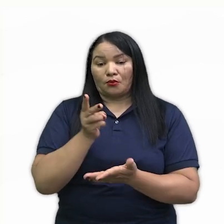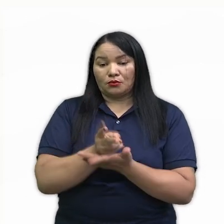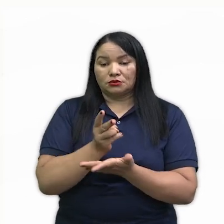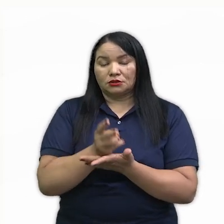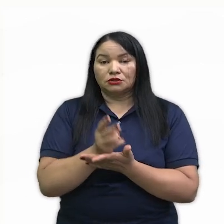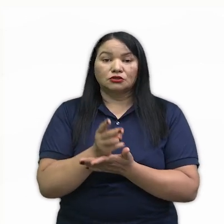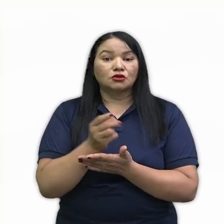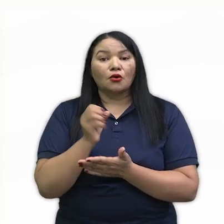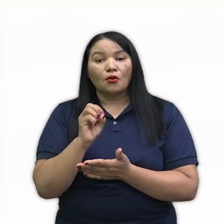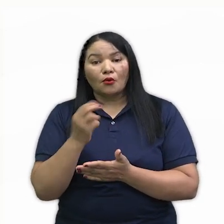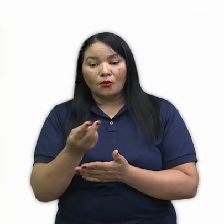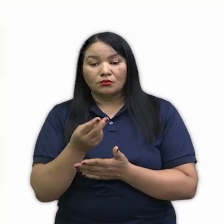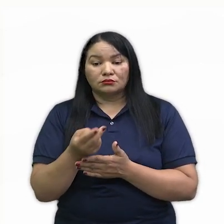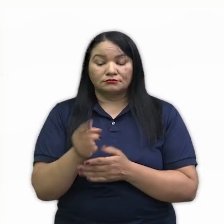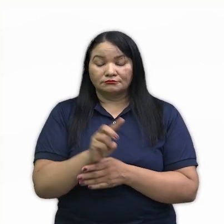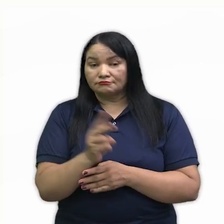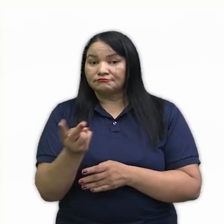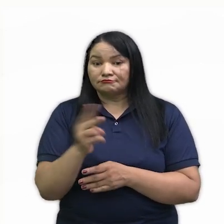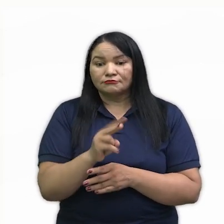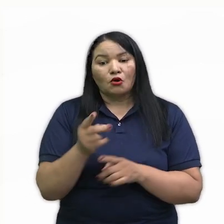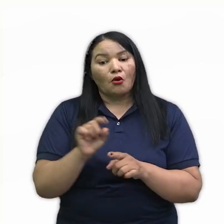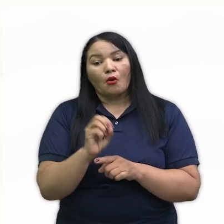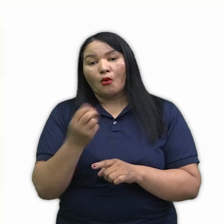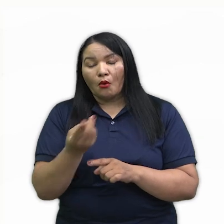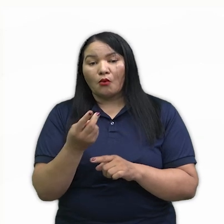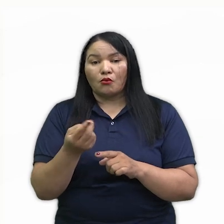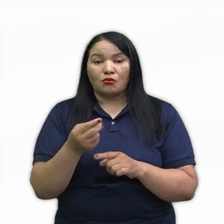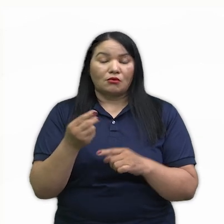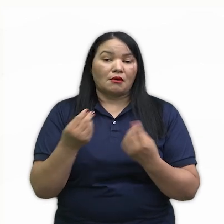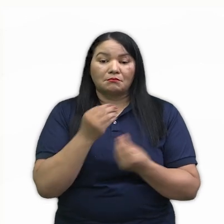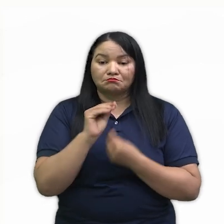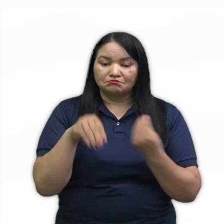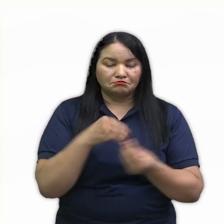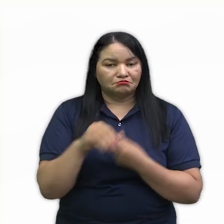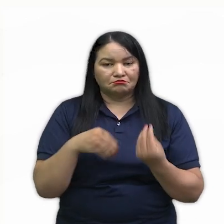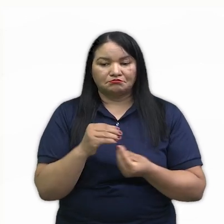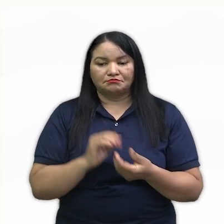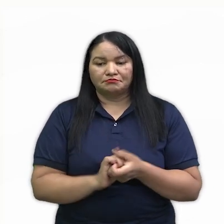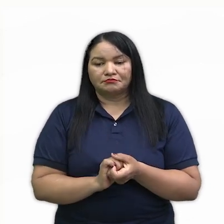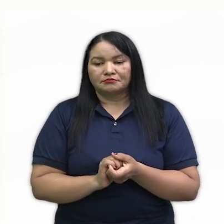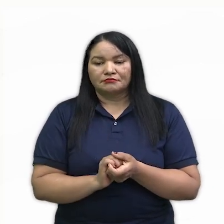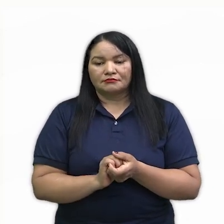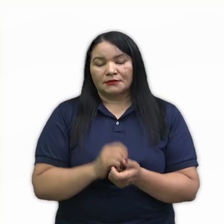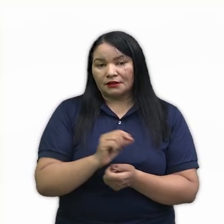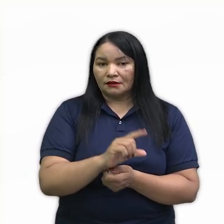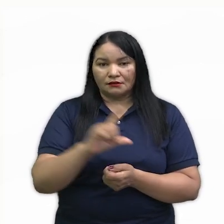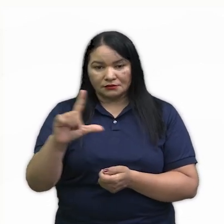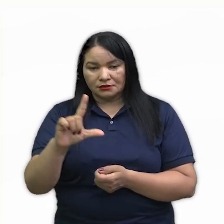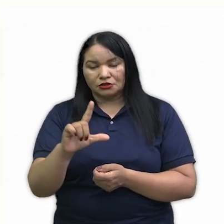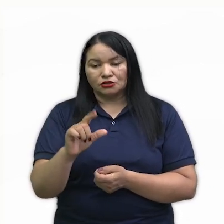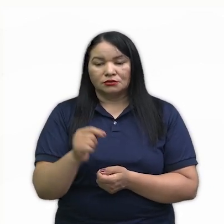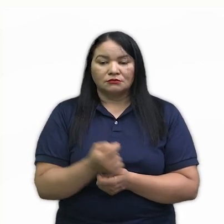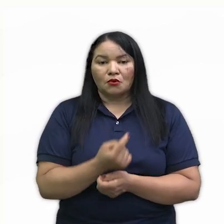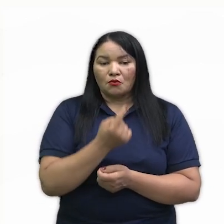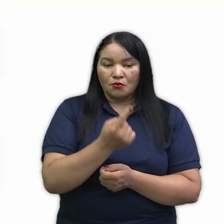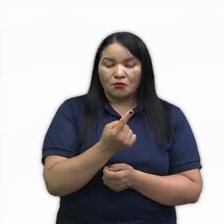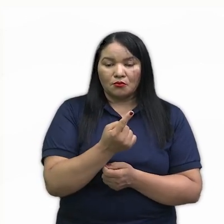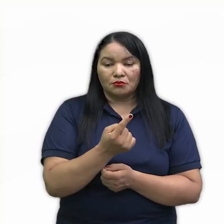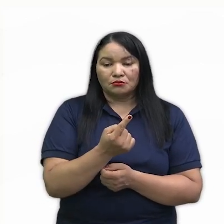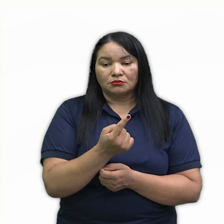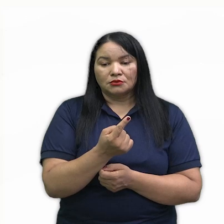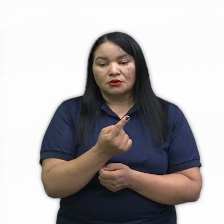e aleatória. Sequência crescente é aquela que vai crescendo mesmo, né? Não tem muito o que falar. Começa em 1